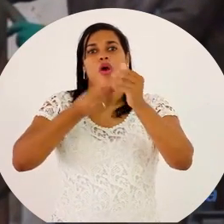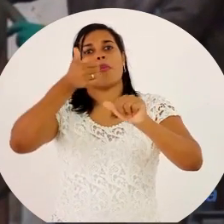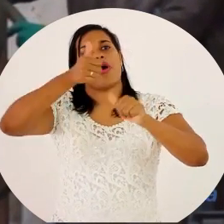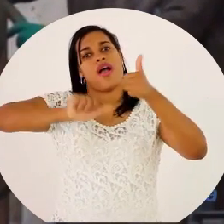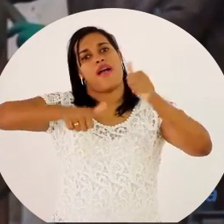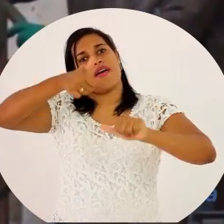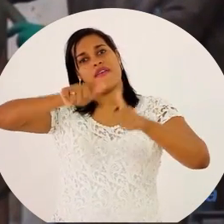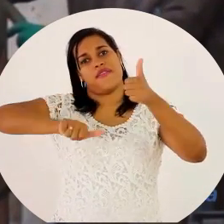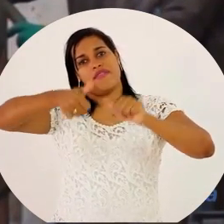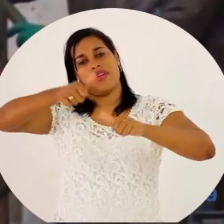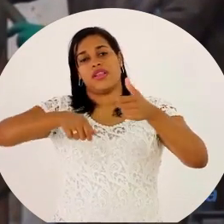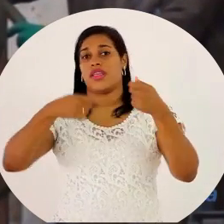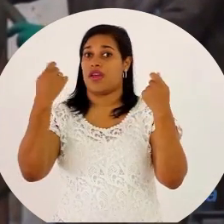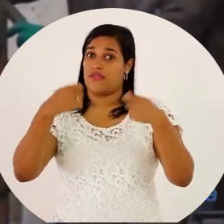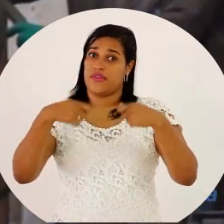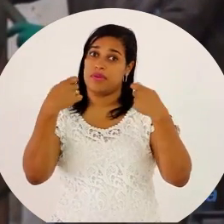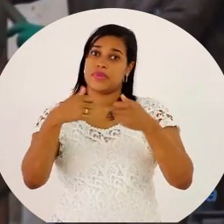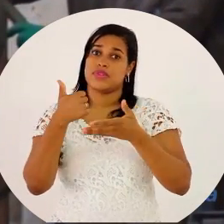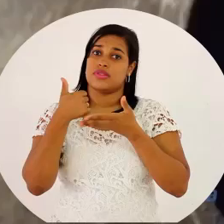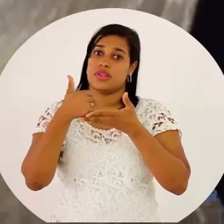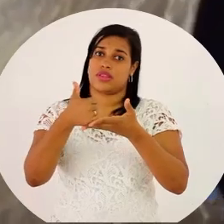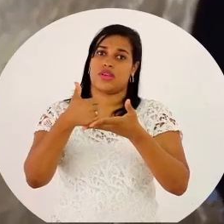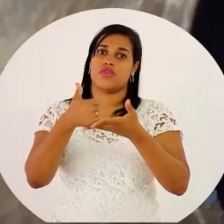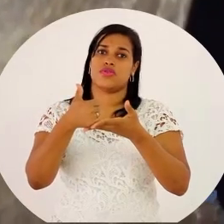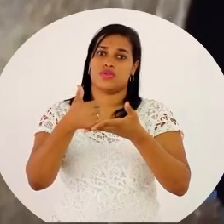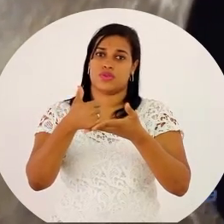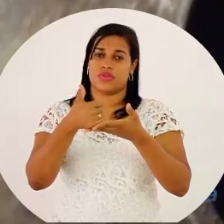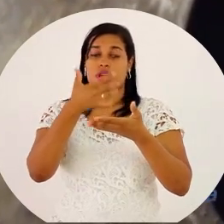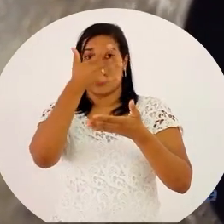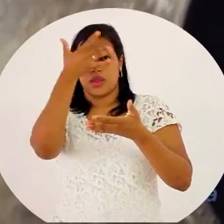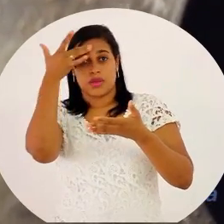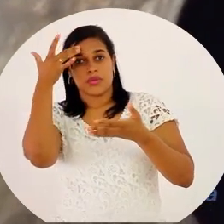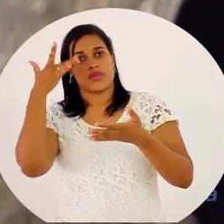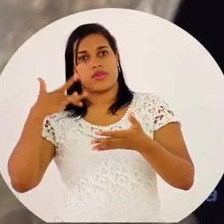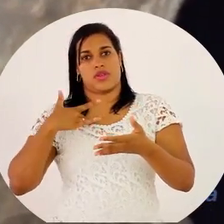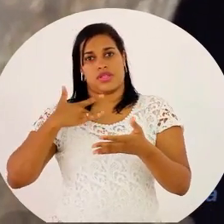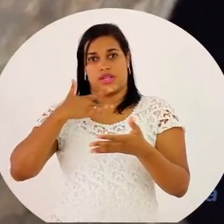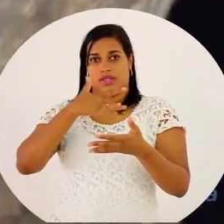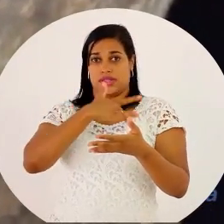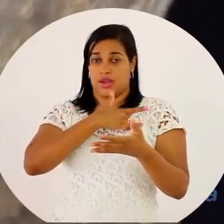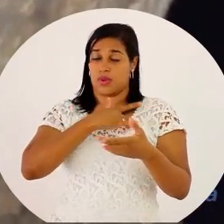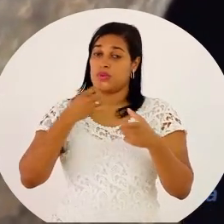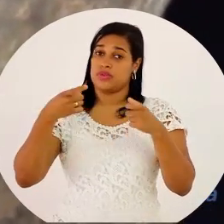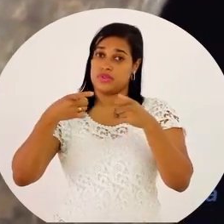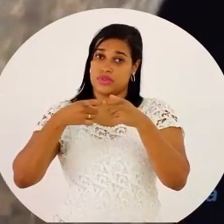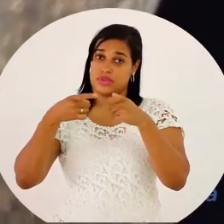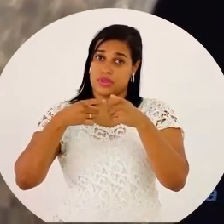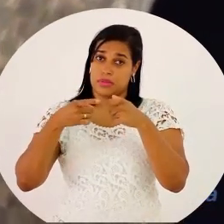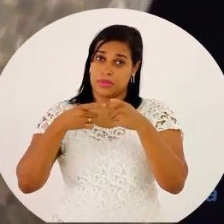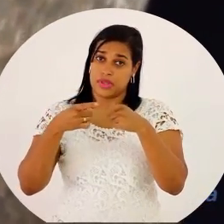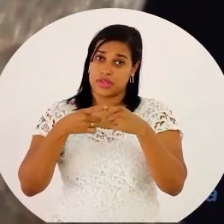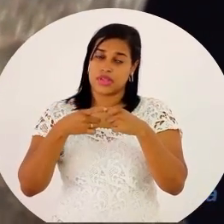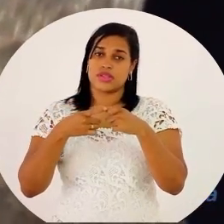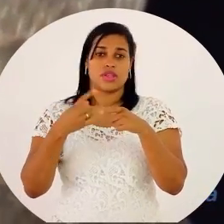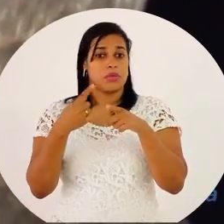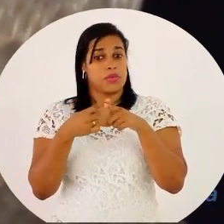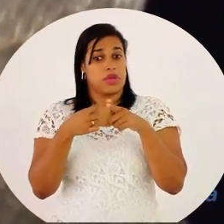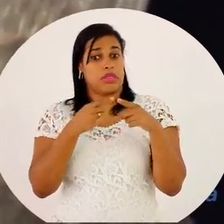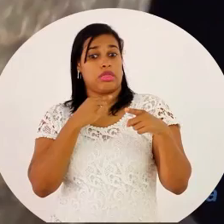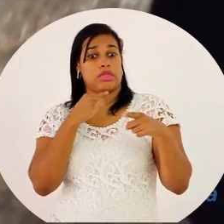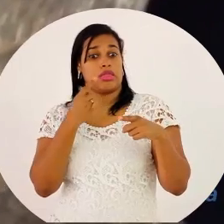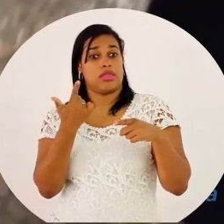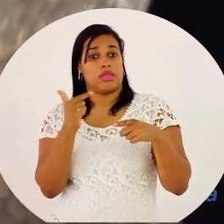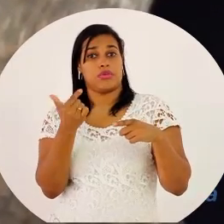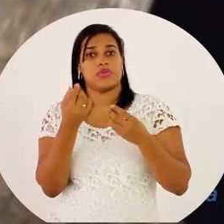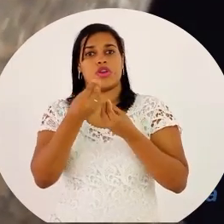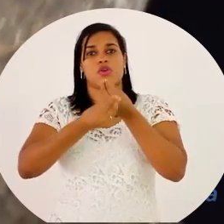avaliá-lo. A gente vai precisar da ajuda do pessoal da saúde ocupacional, da medicina, porque a gente não tem como detectar qual a